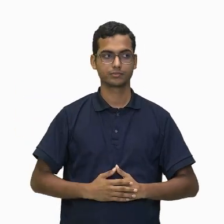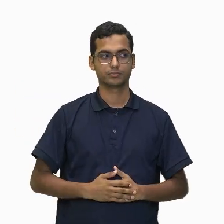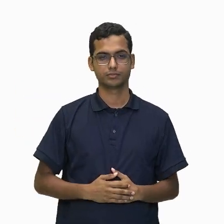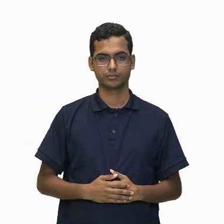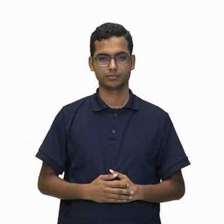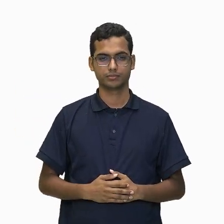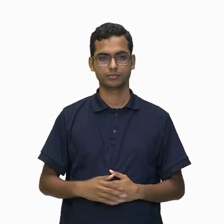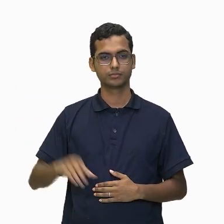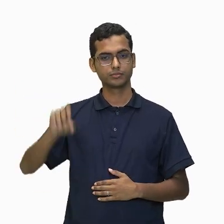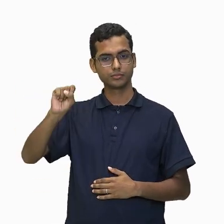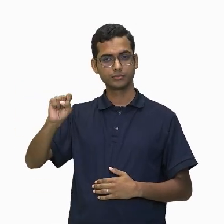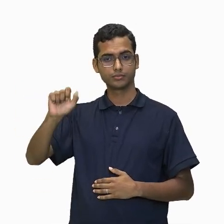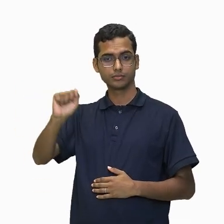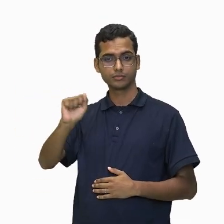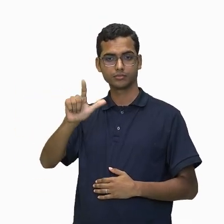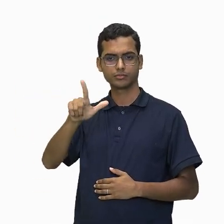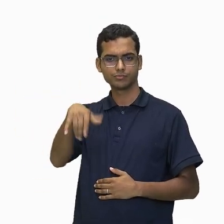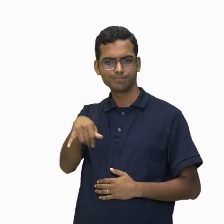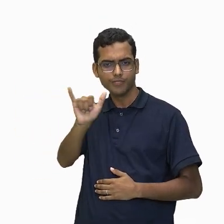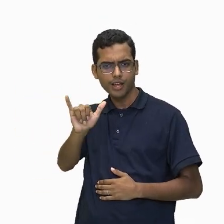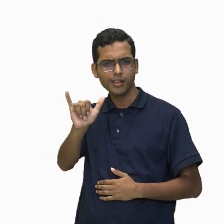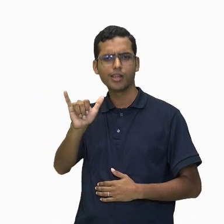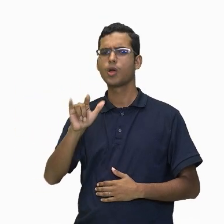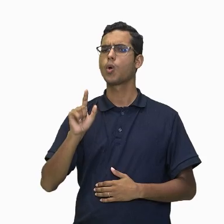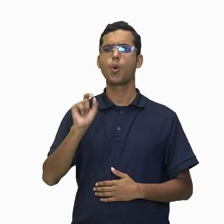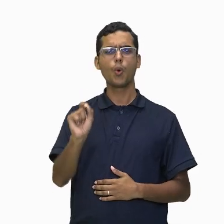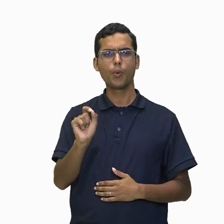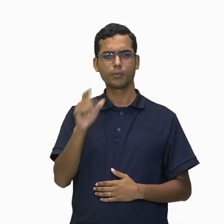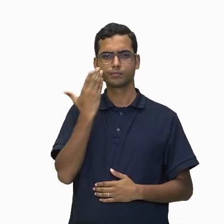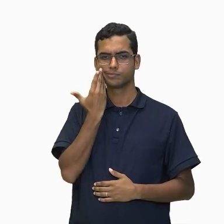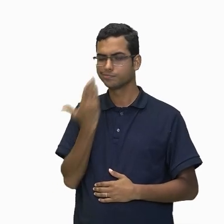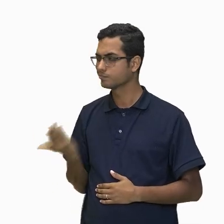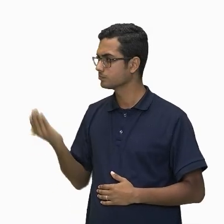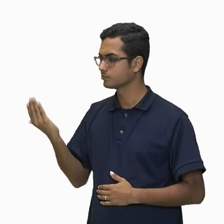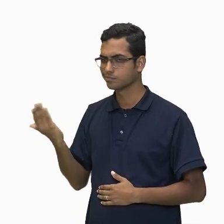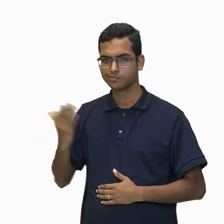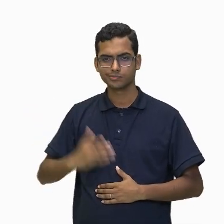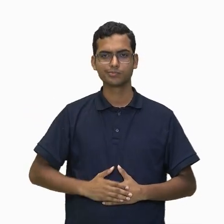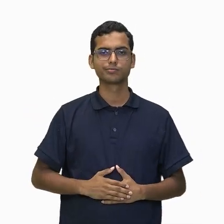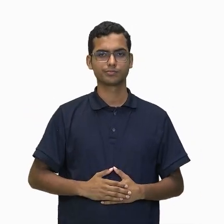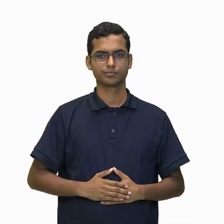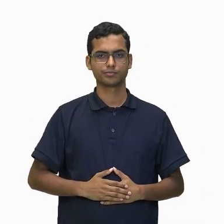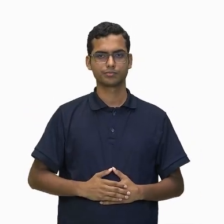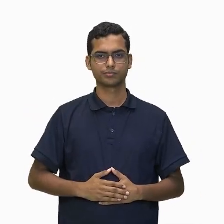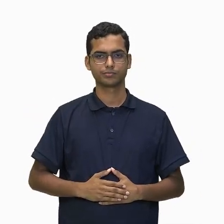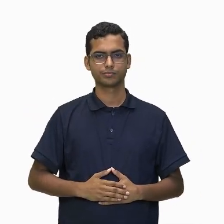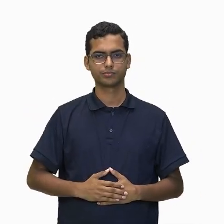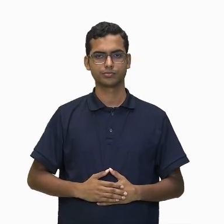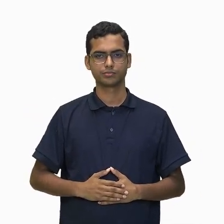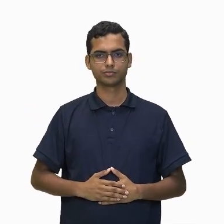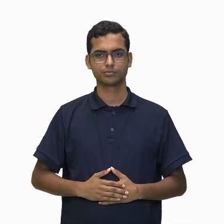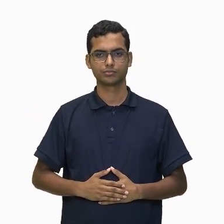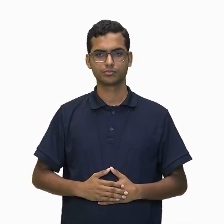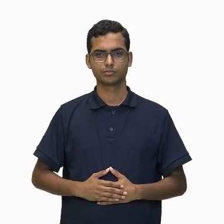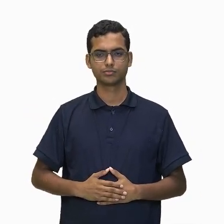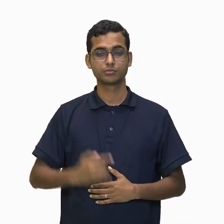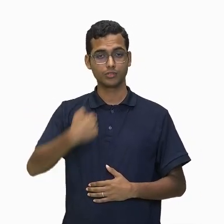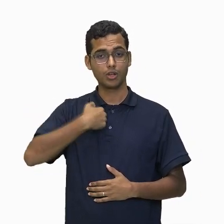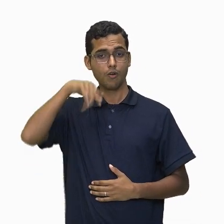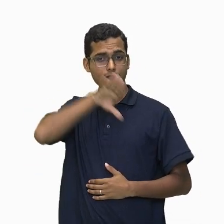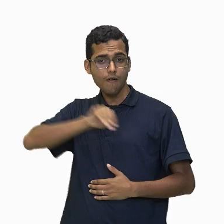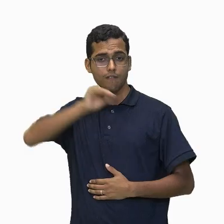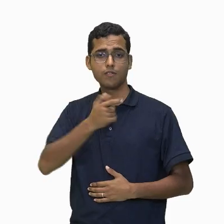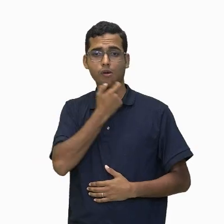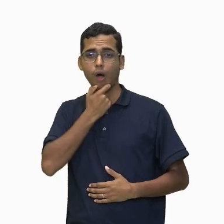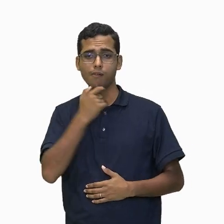aqui slay. Então, vamos fazer assim, I speak and you repeat. I speak, you repeat. Eu vou falar